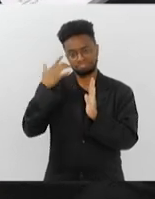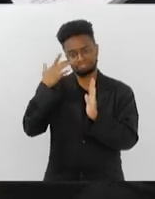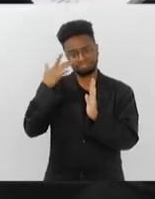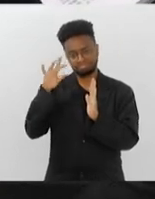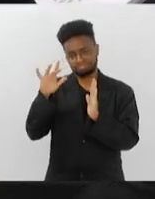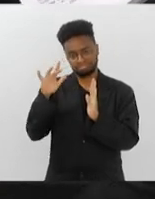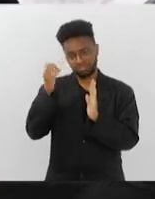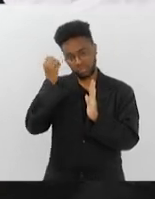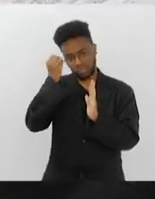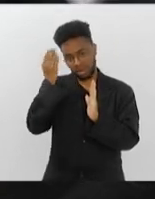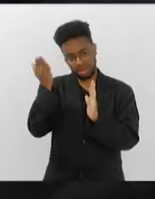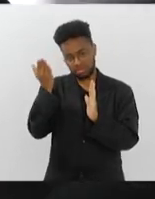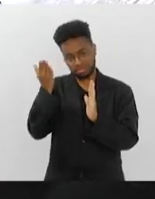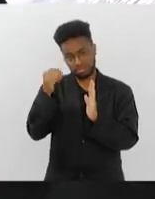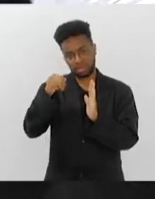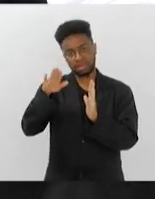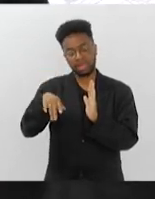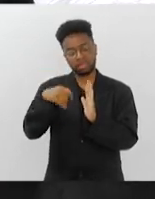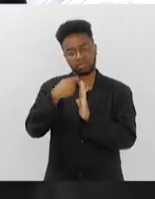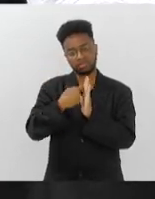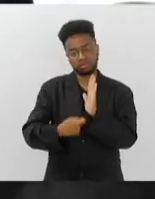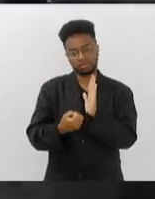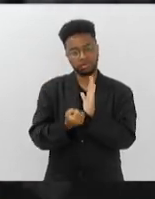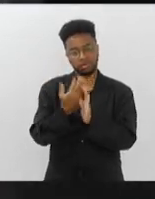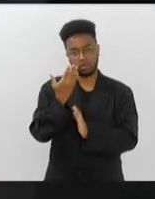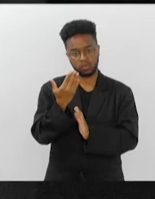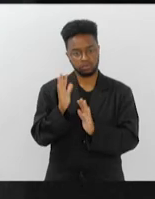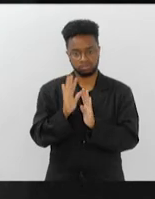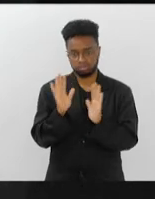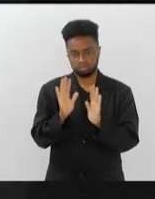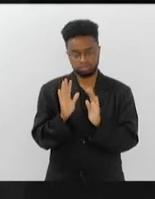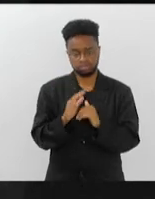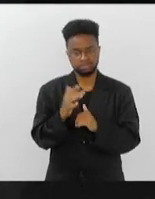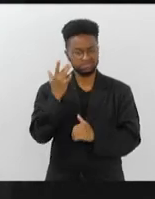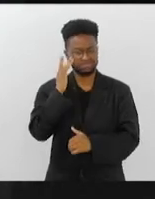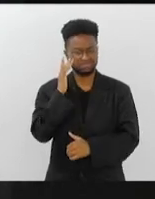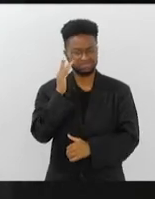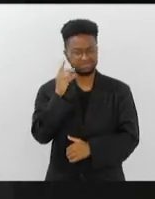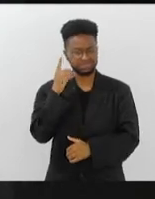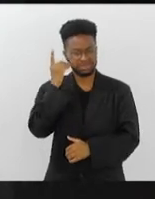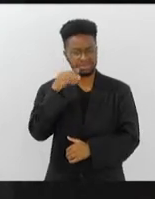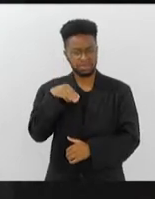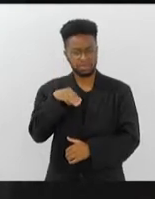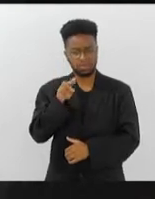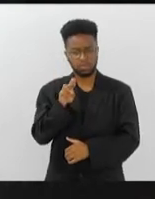melhor não lembro mais quem é o autor, não sei se é o deputado Munir,